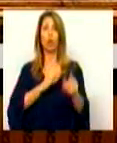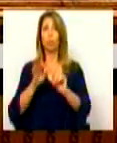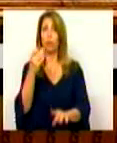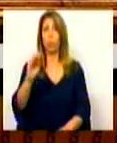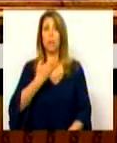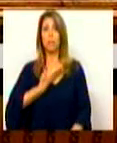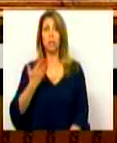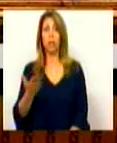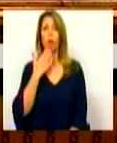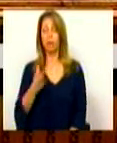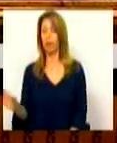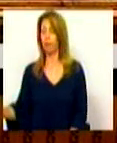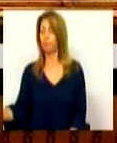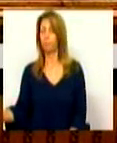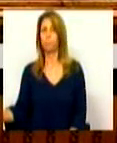PSD. Muito obrigado.